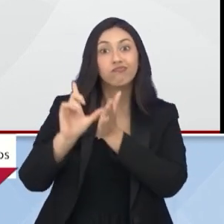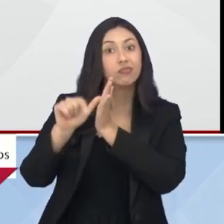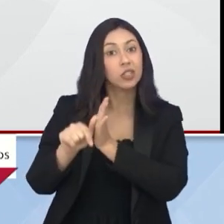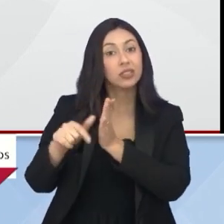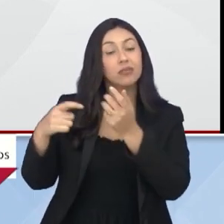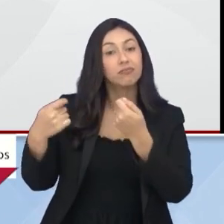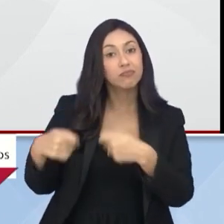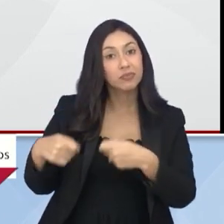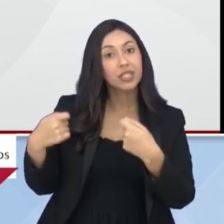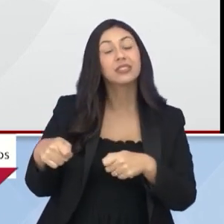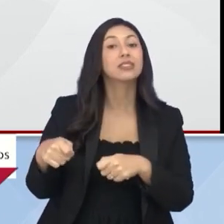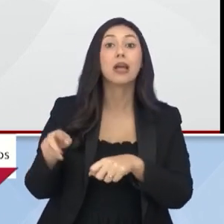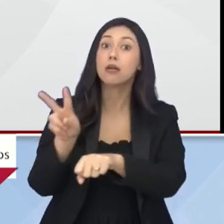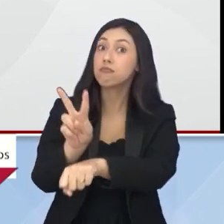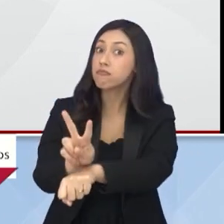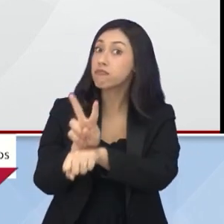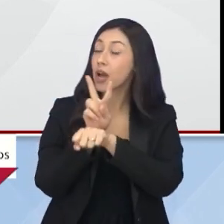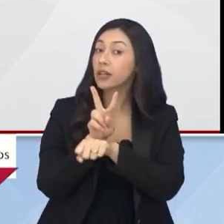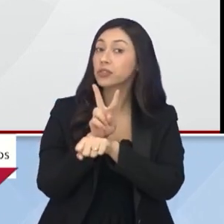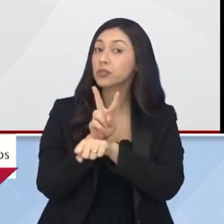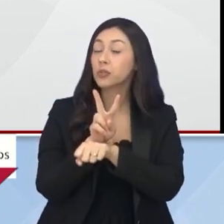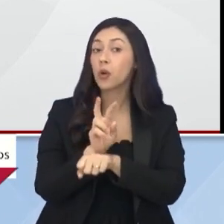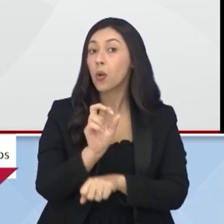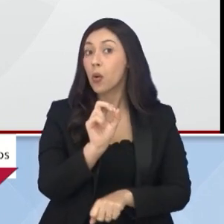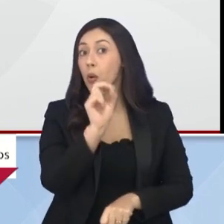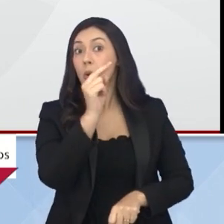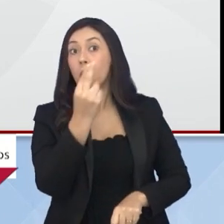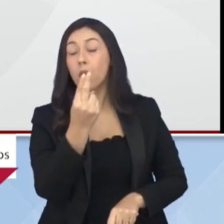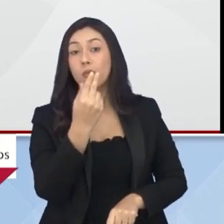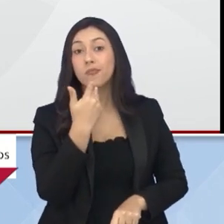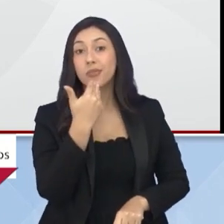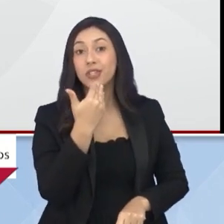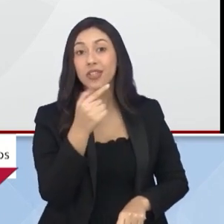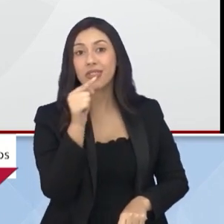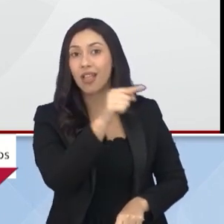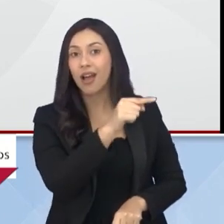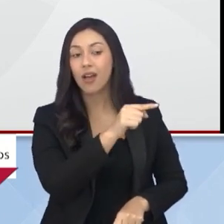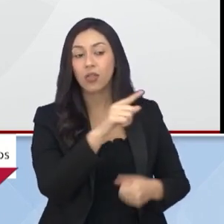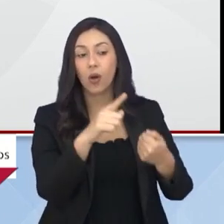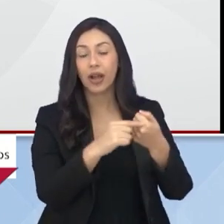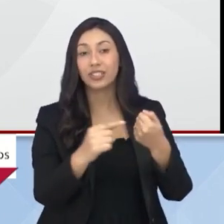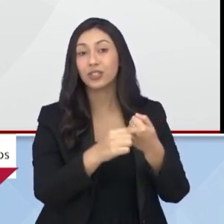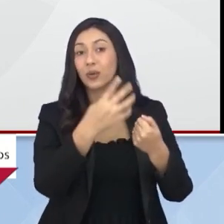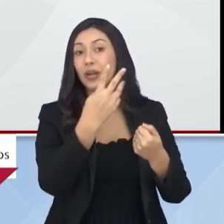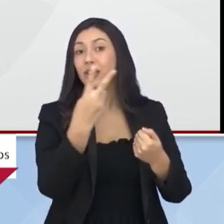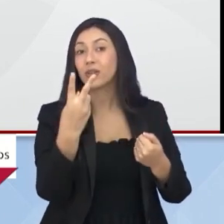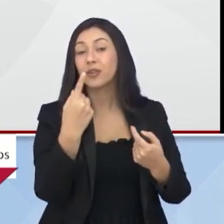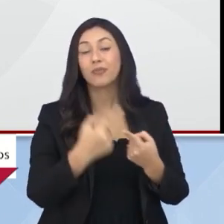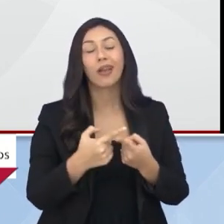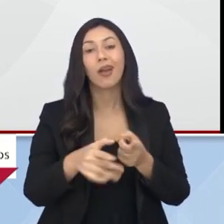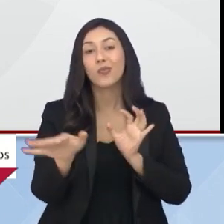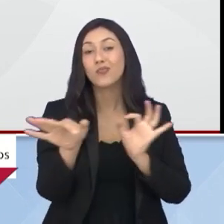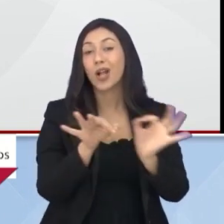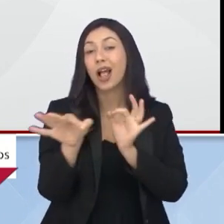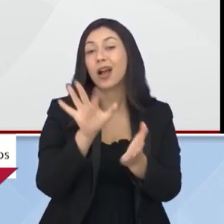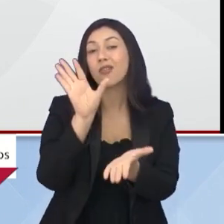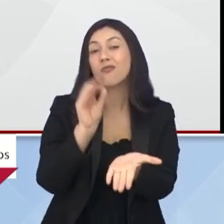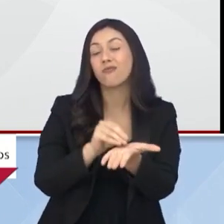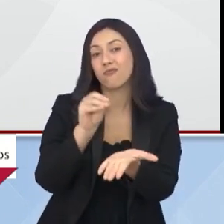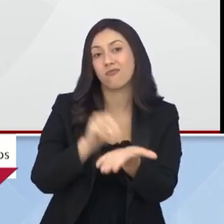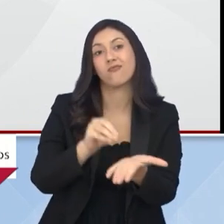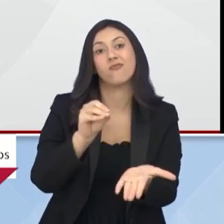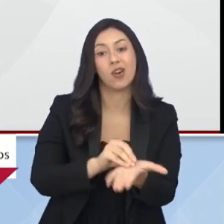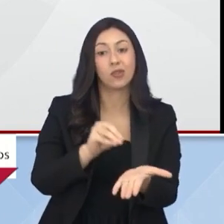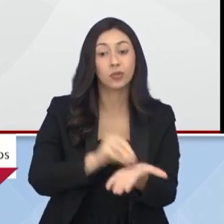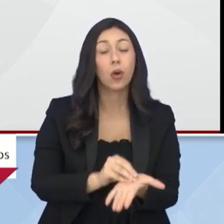que abrir créditos adicionais ou incorrer até no artigo 42 por falta de um planejamento financeiro que já